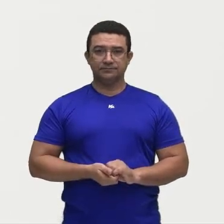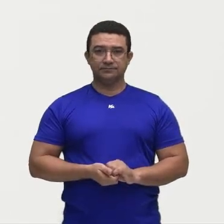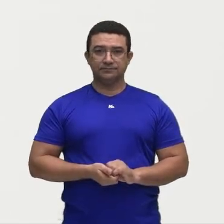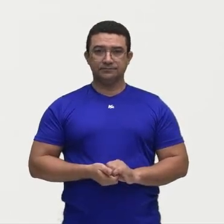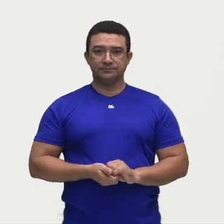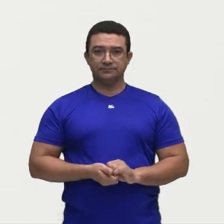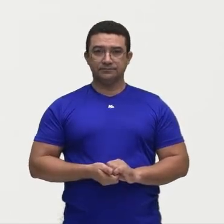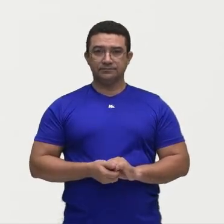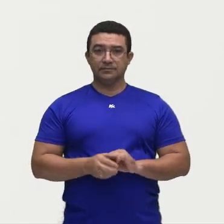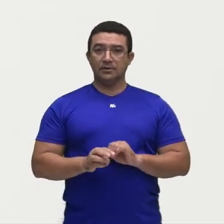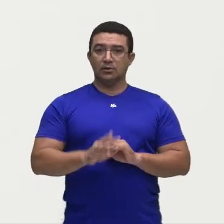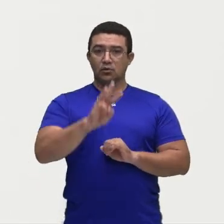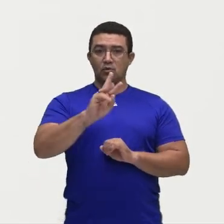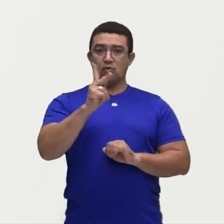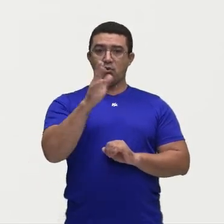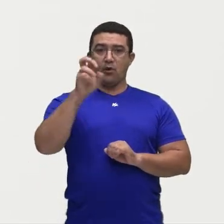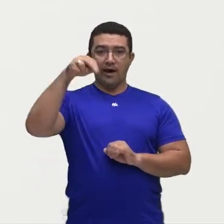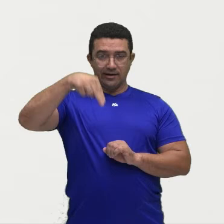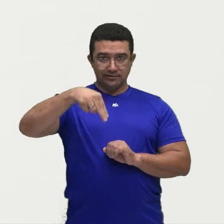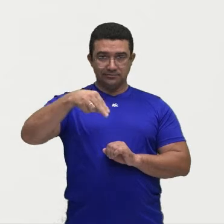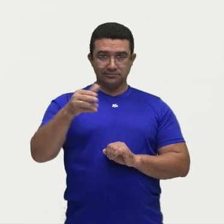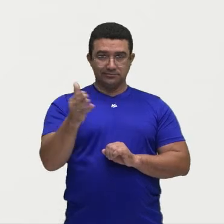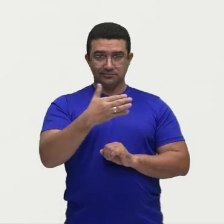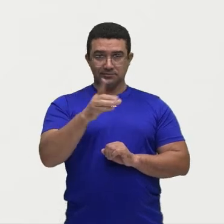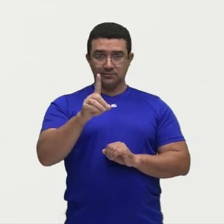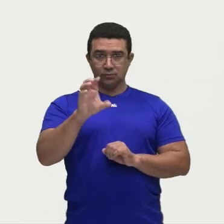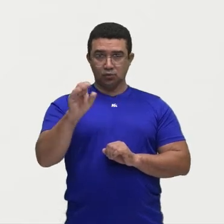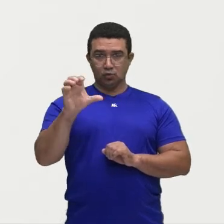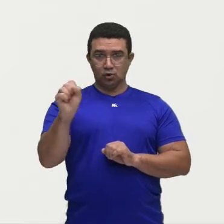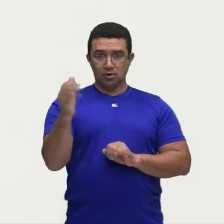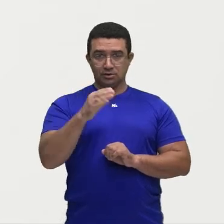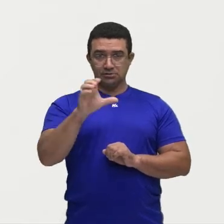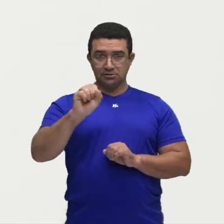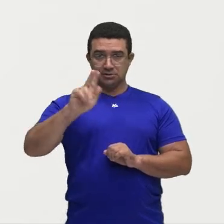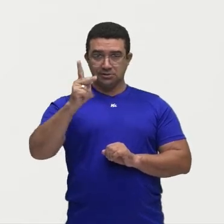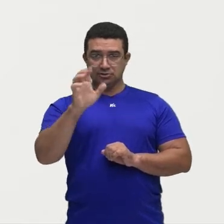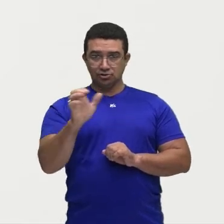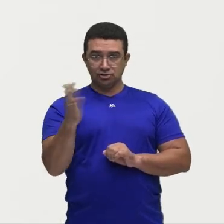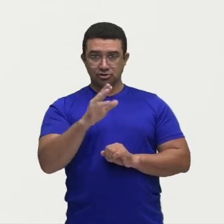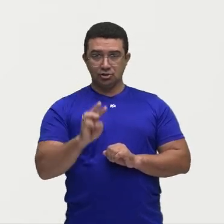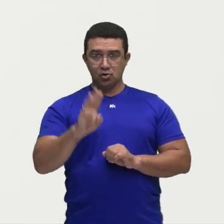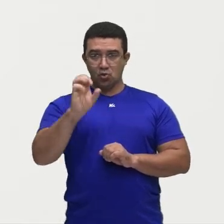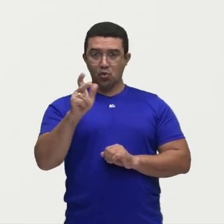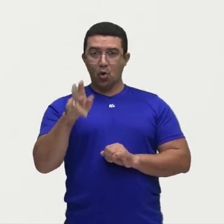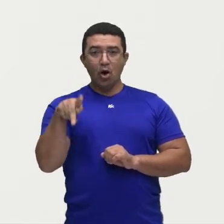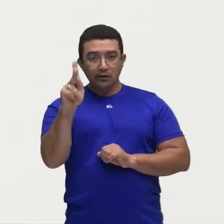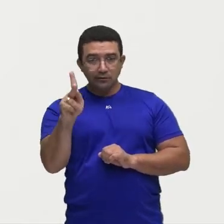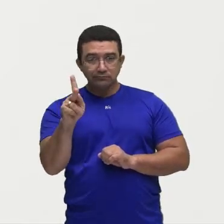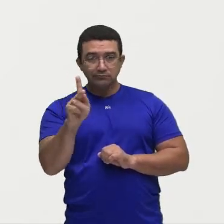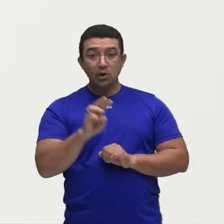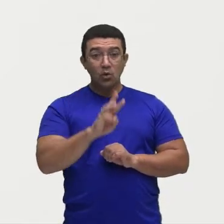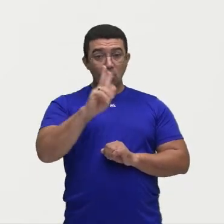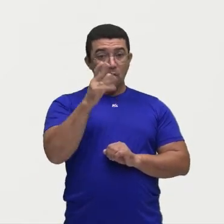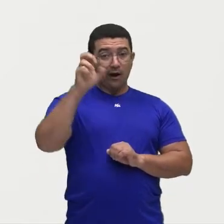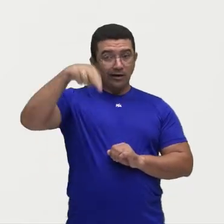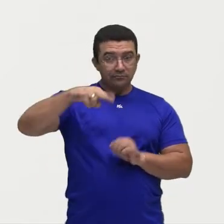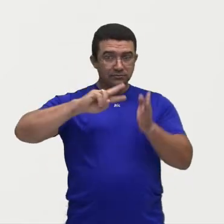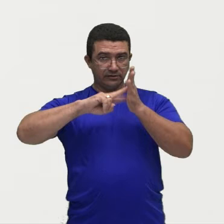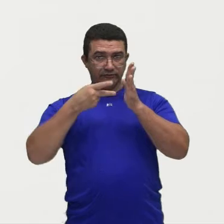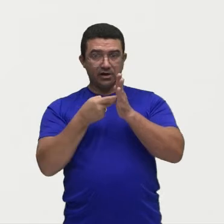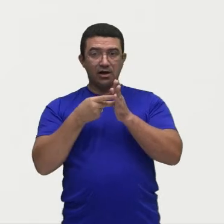A próxima pergunta agora é com when, people, que significa quando. When does she